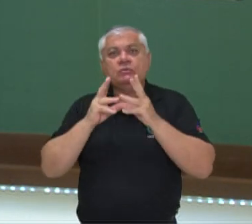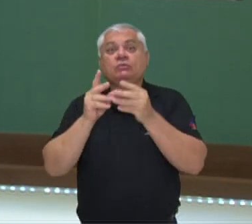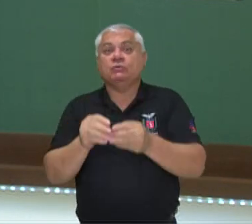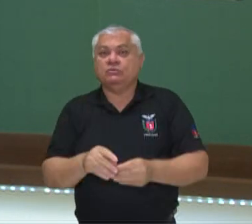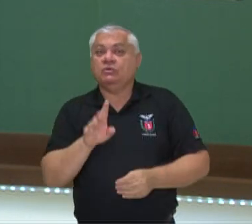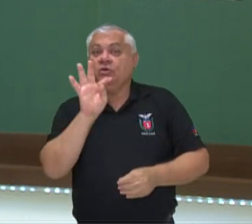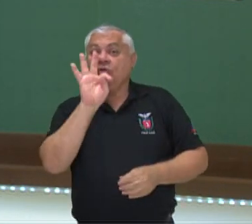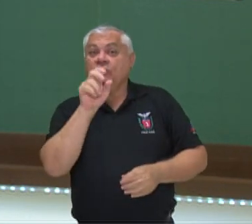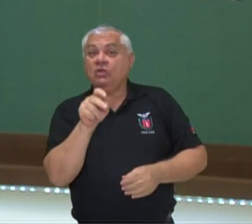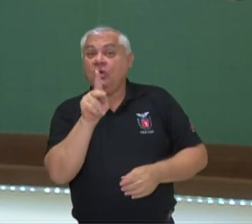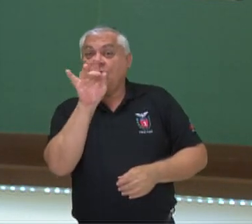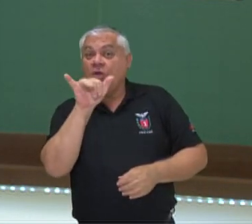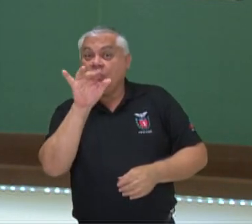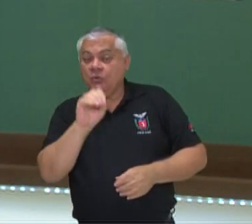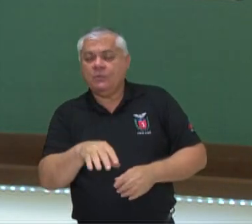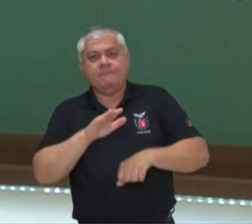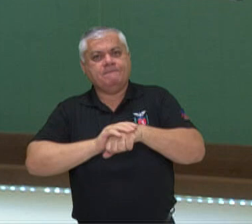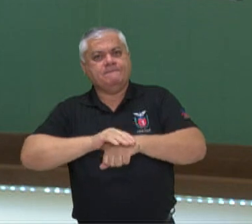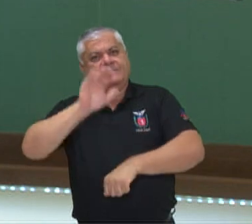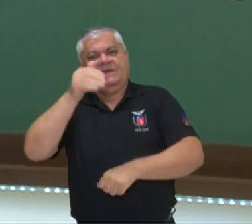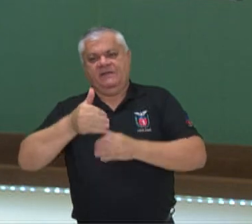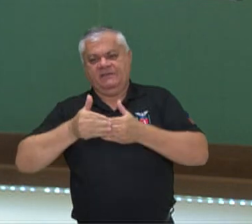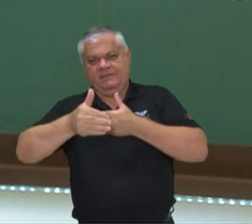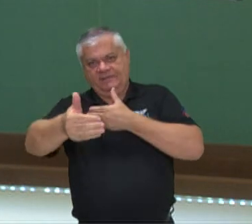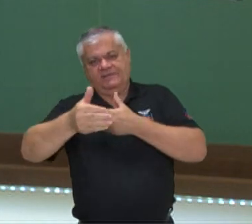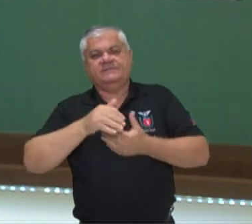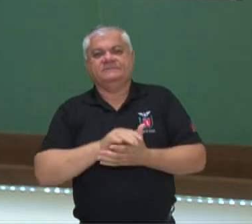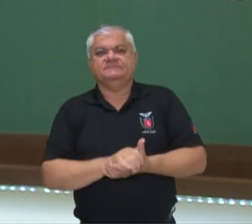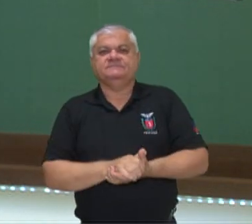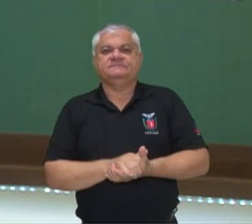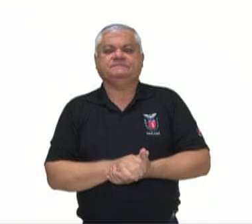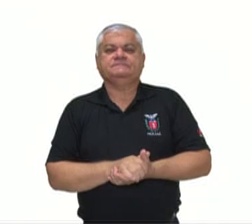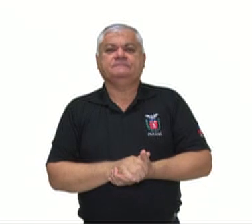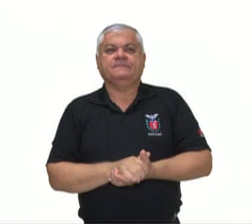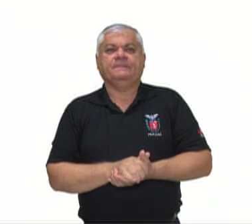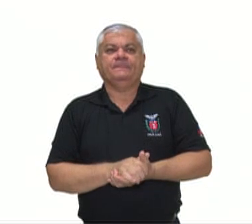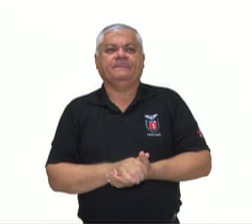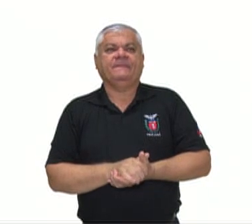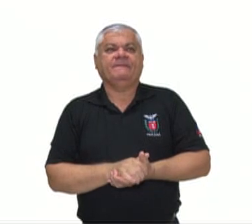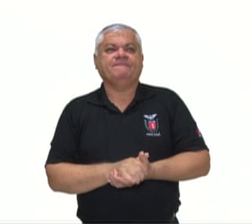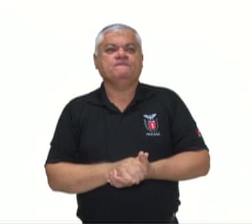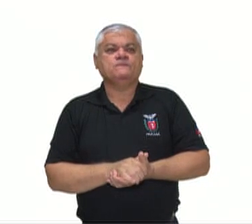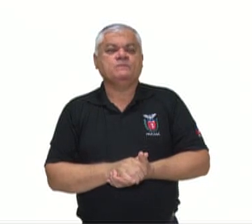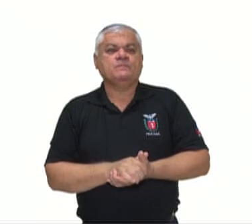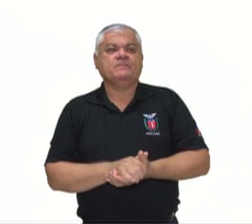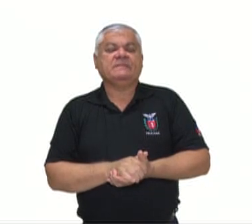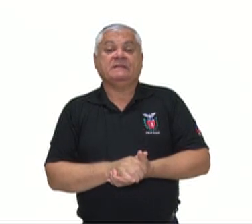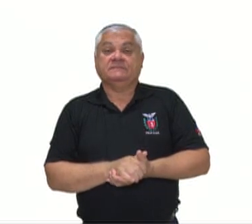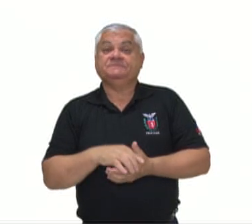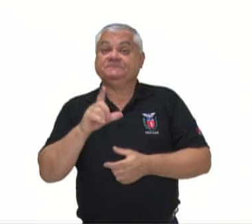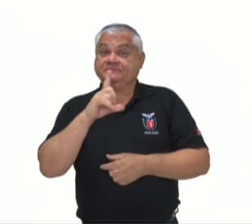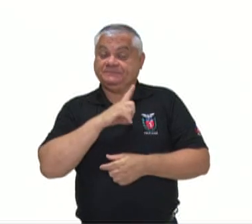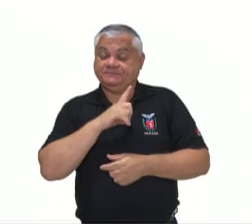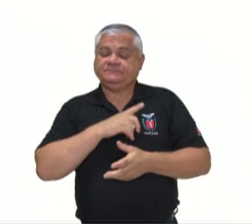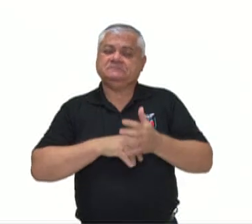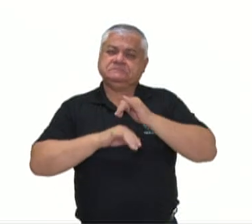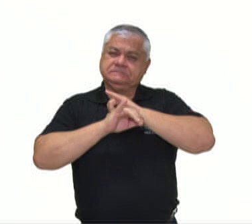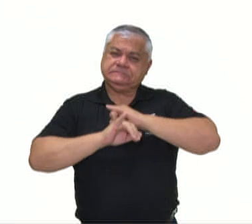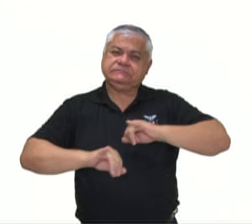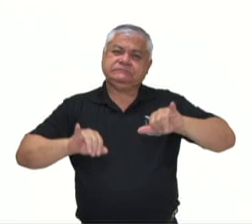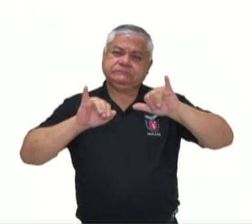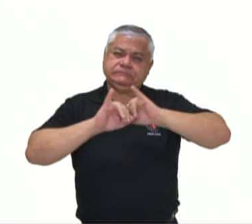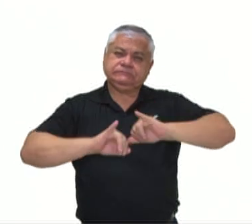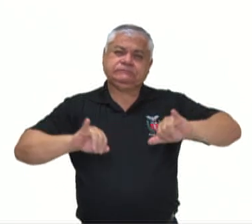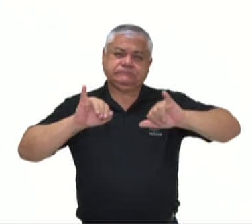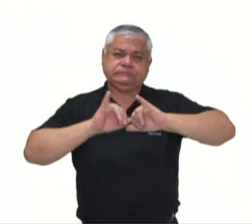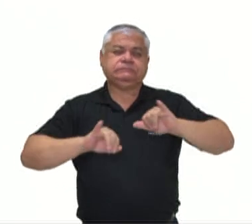abranger ainda mais, né? Então aqui nós temos o seguinte, olha. A malleable suite of informational content and a database of